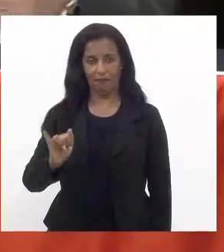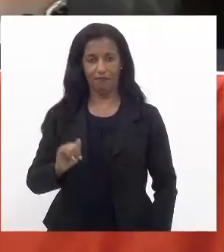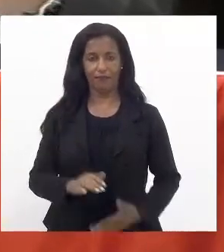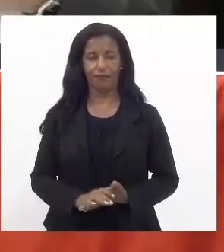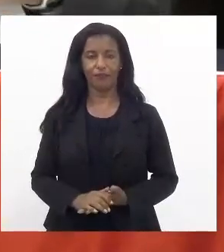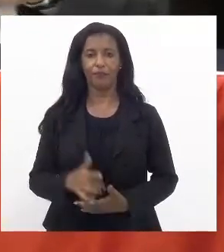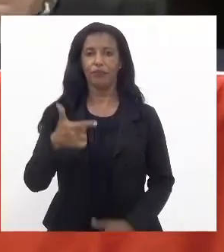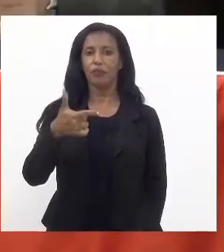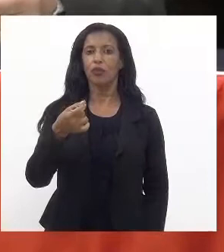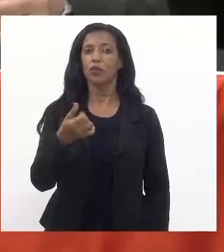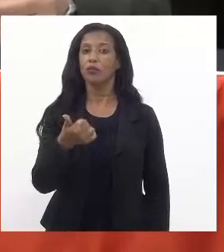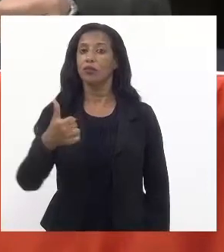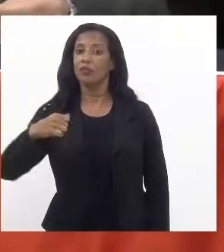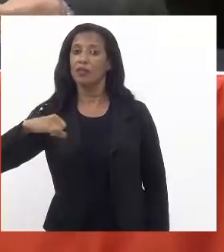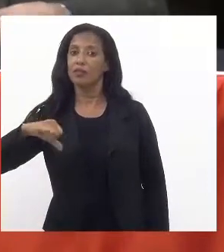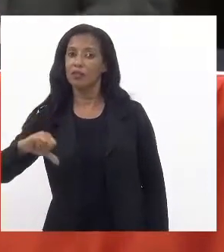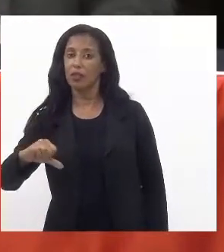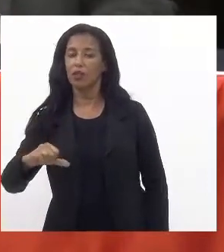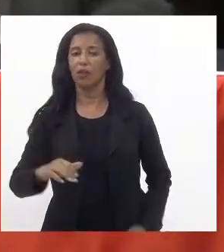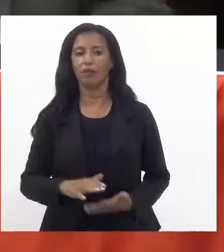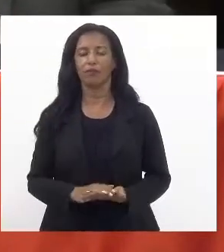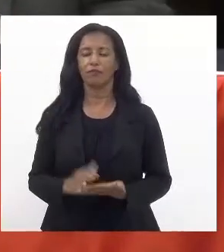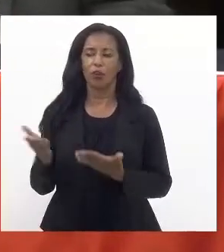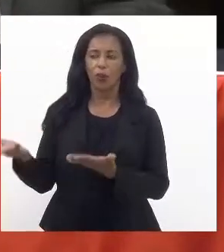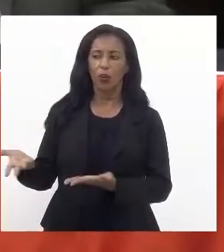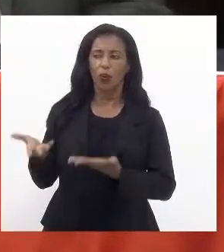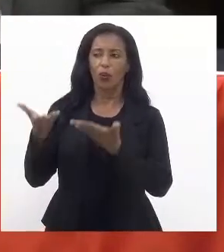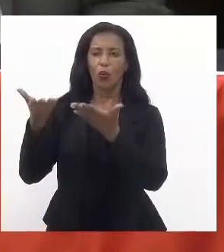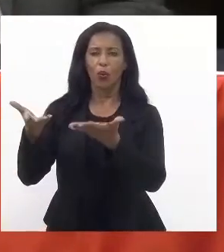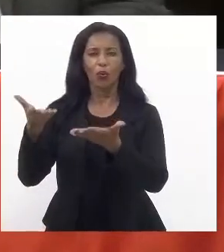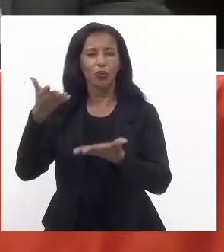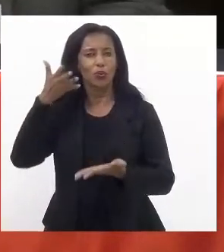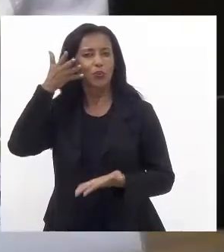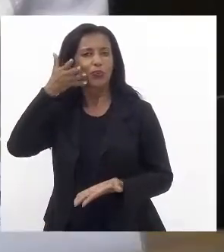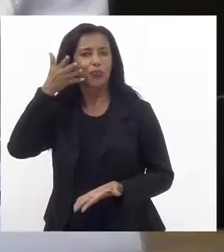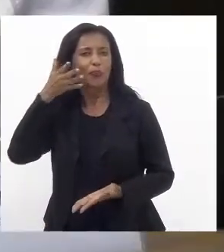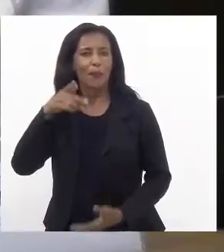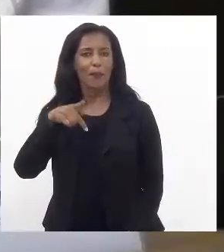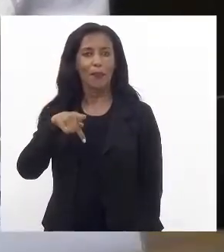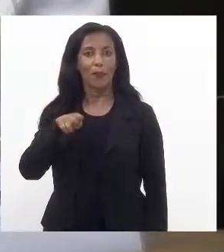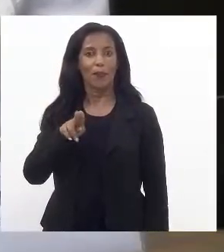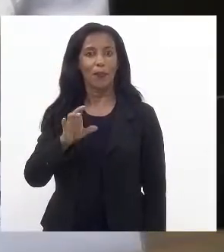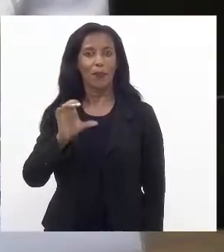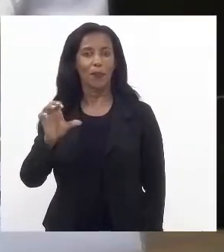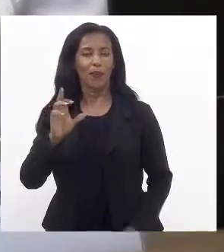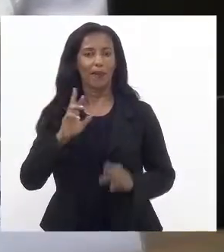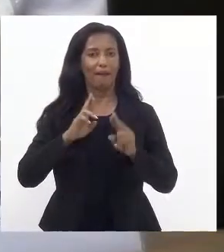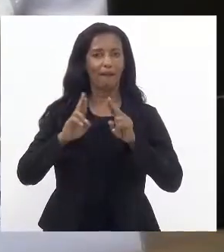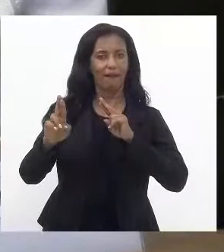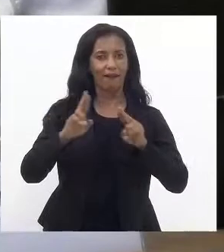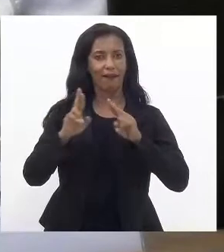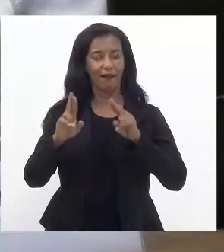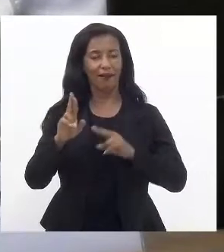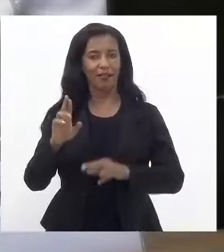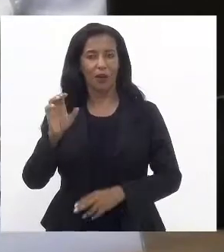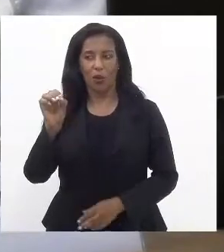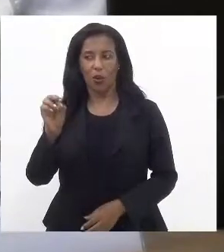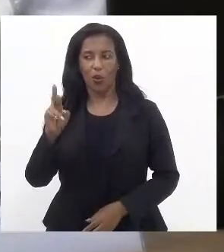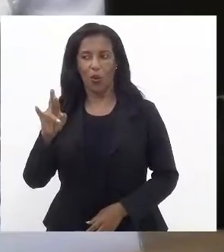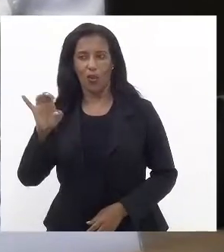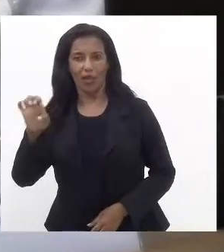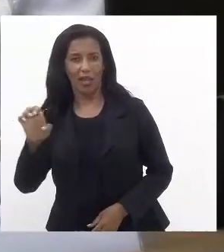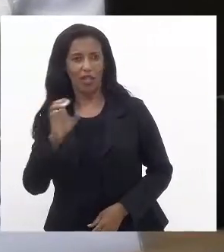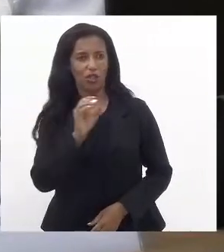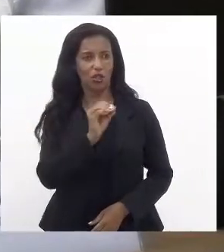Em 2019, o Cônsul proferiu uma palestra na PUC sobre a relação entre o Oriente e o